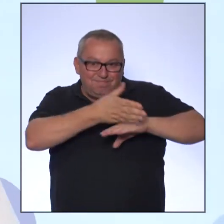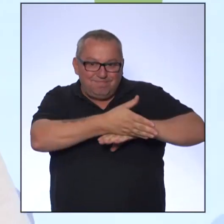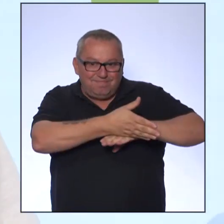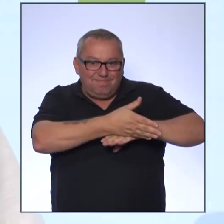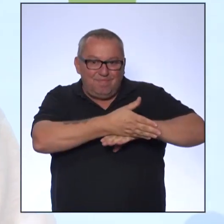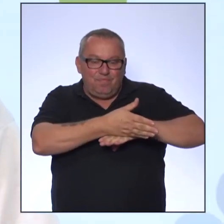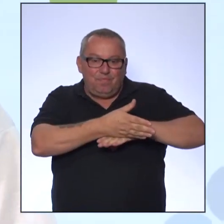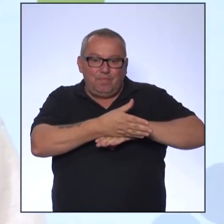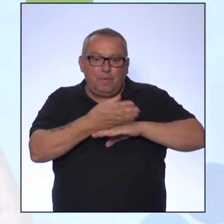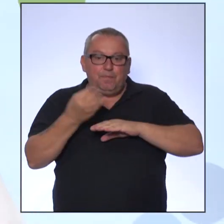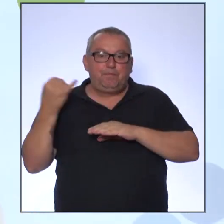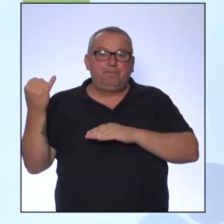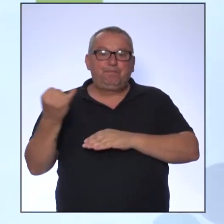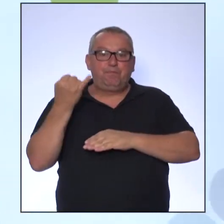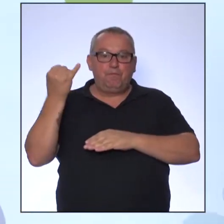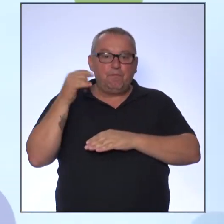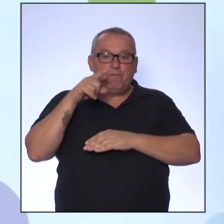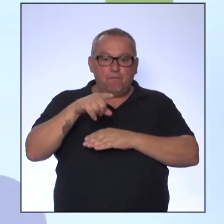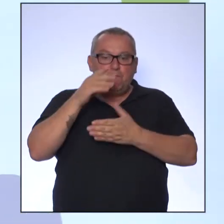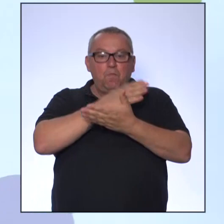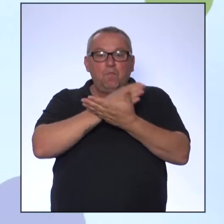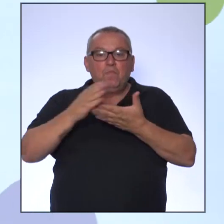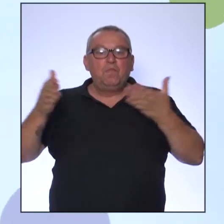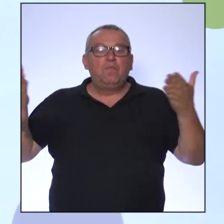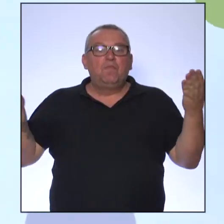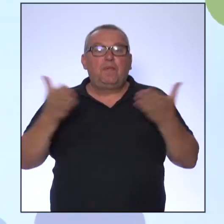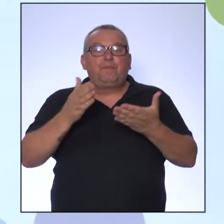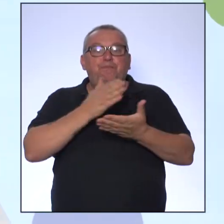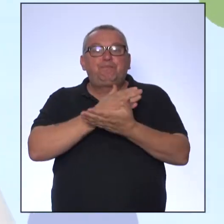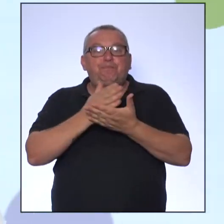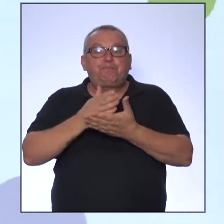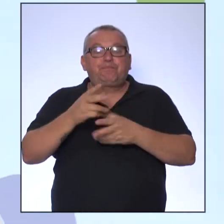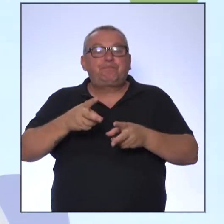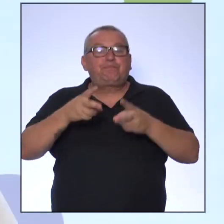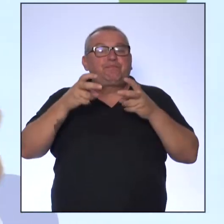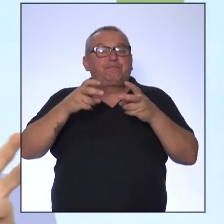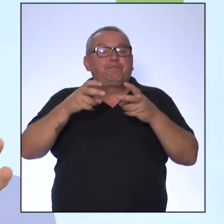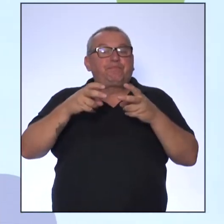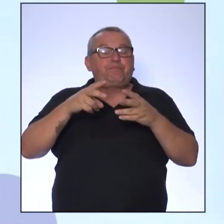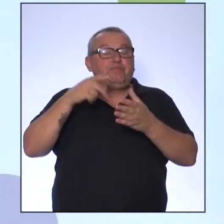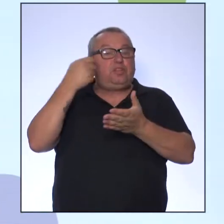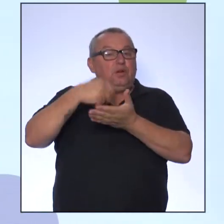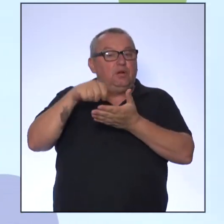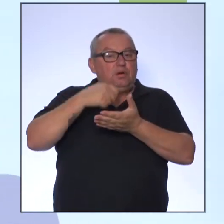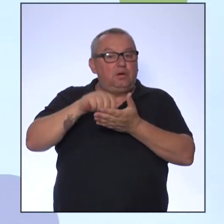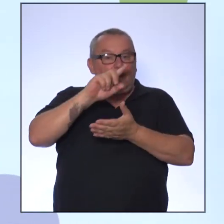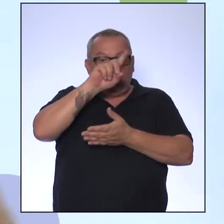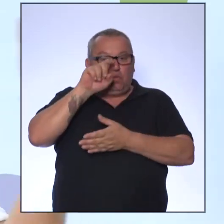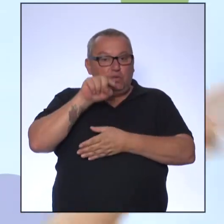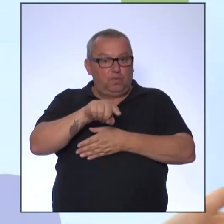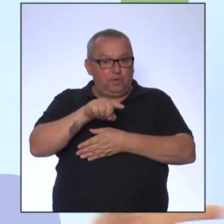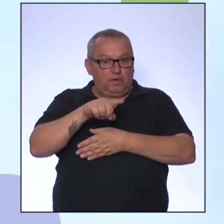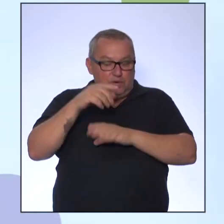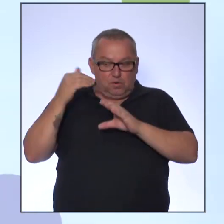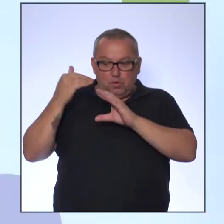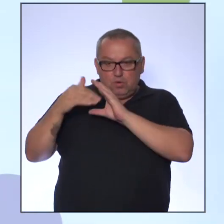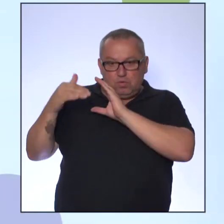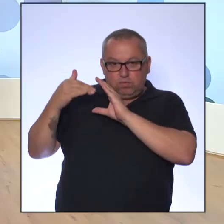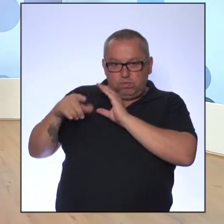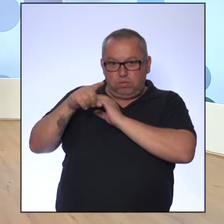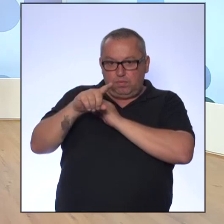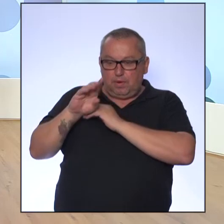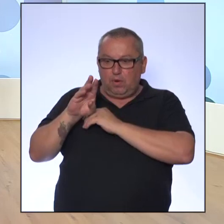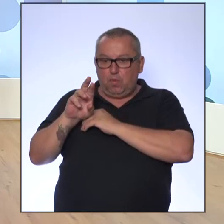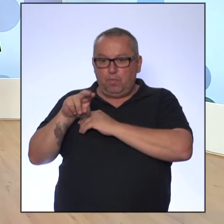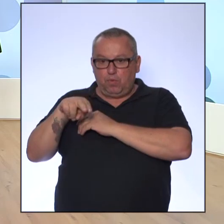muito importante que vocês, a partir de agora, comecem a anotar suas dúvidas. Todas as dúvidas serão encaminhadas para o